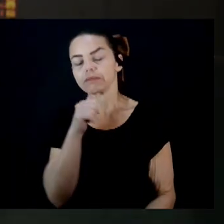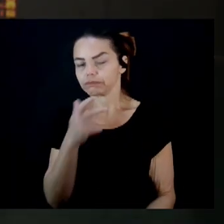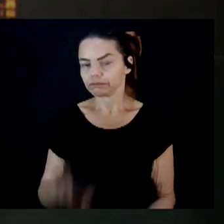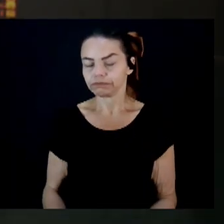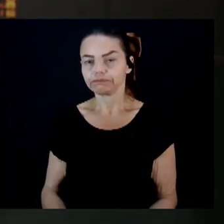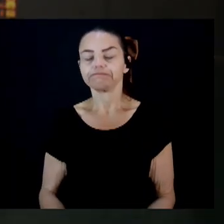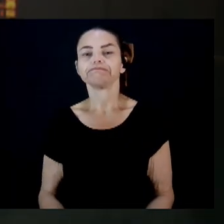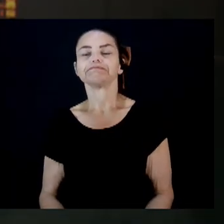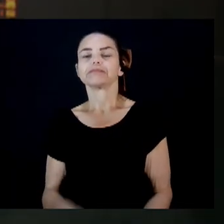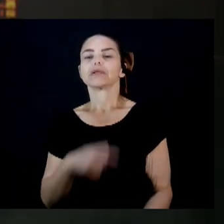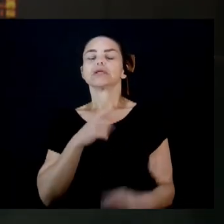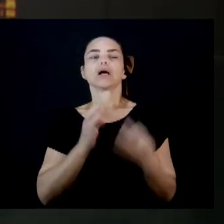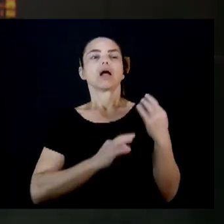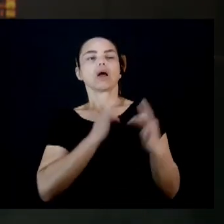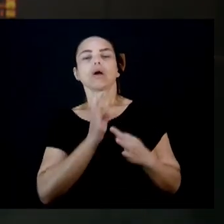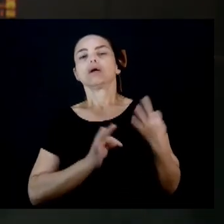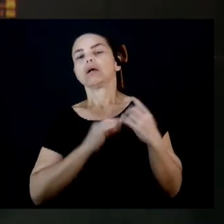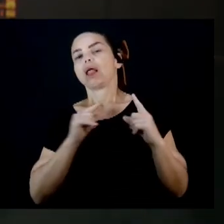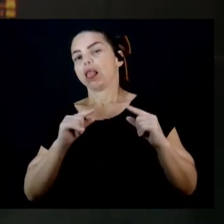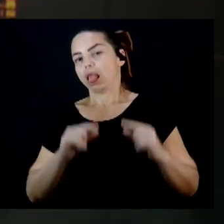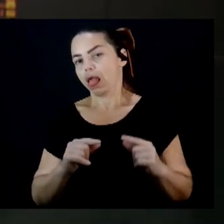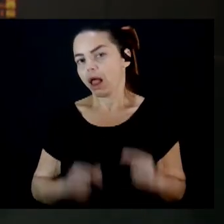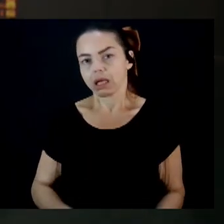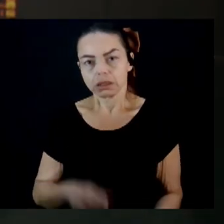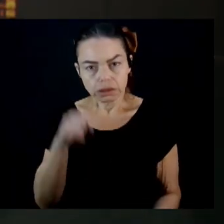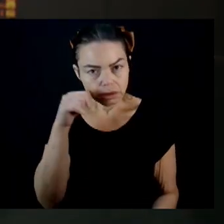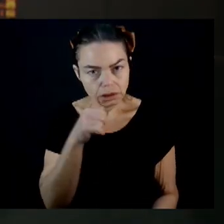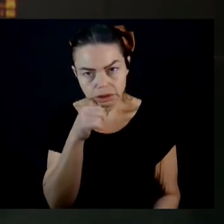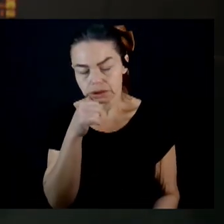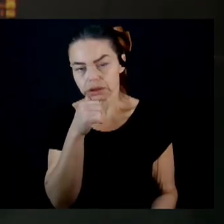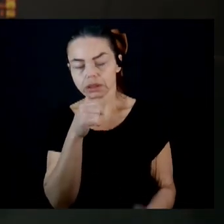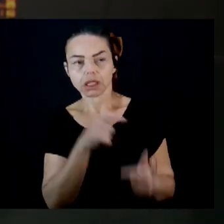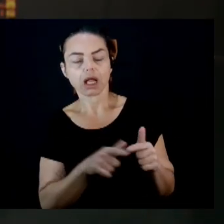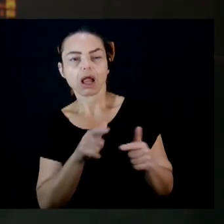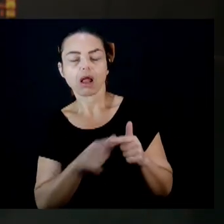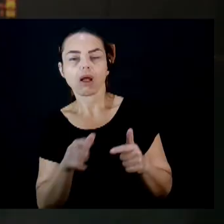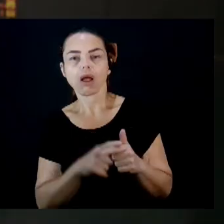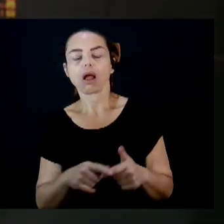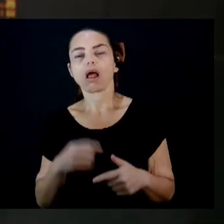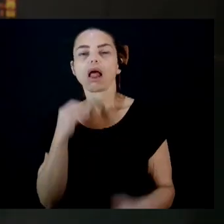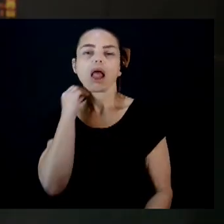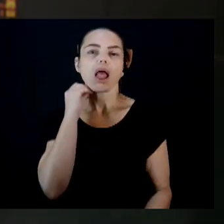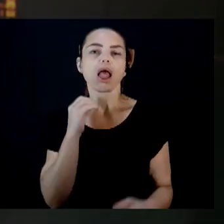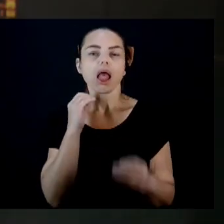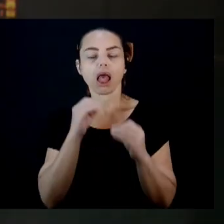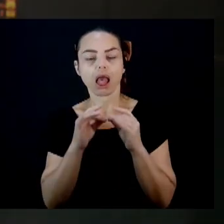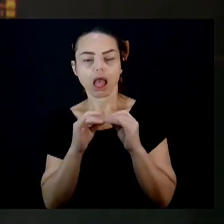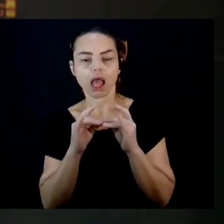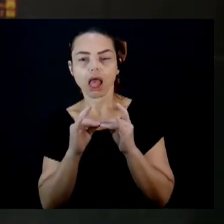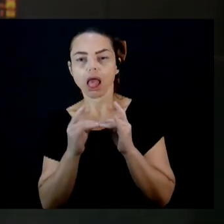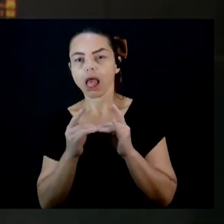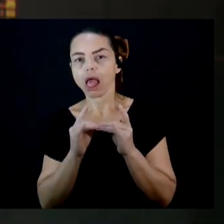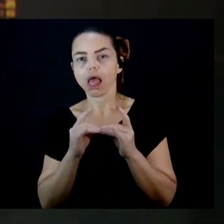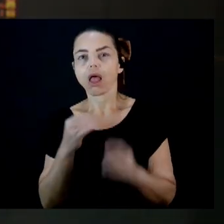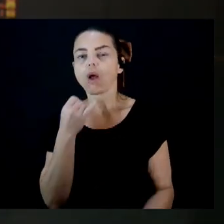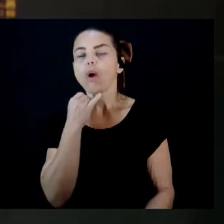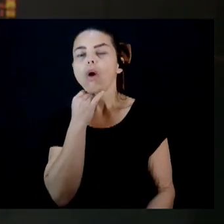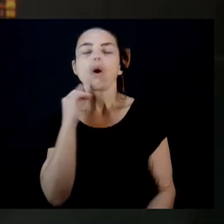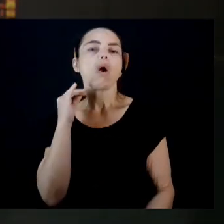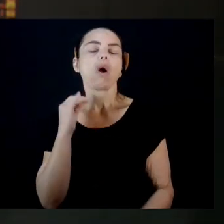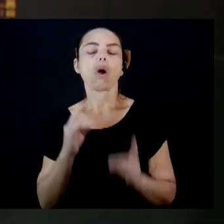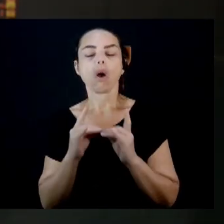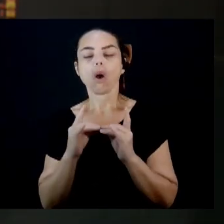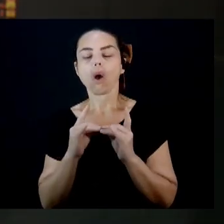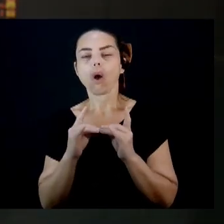libido sempre está relacionada a problemas hormonais ou ao desgaste do relacionamento ou ainda a uma situação